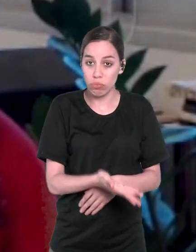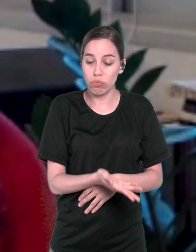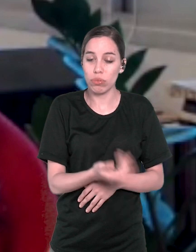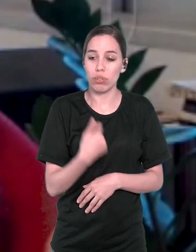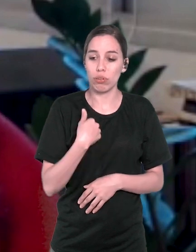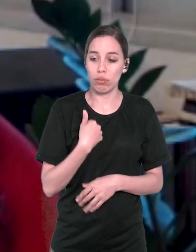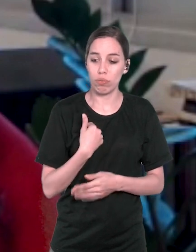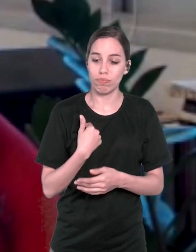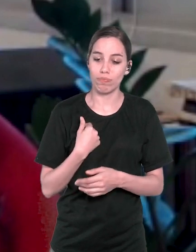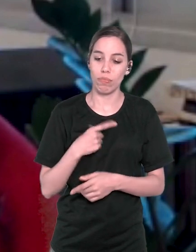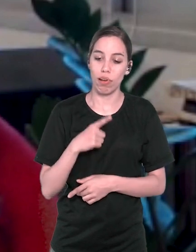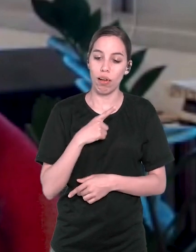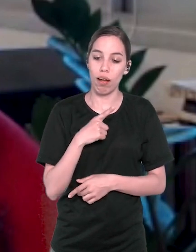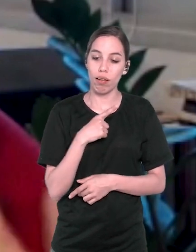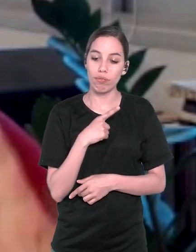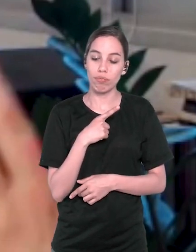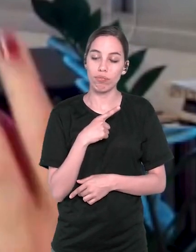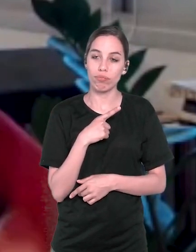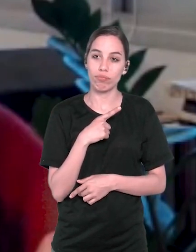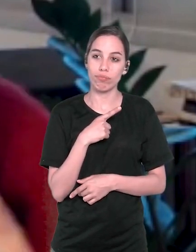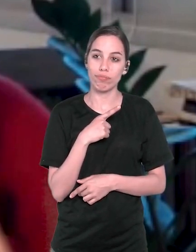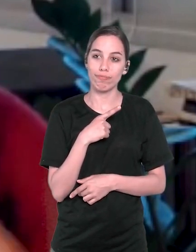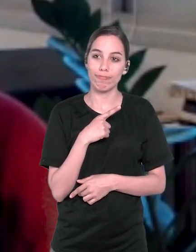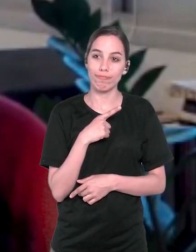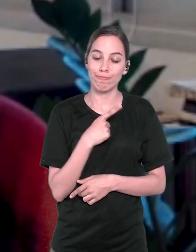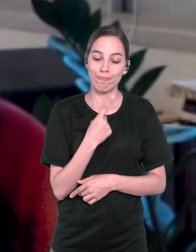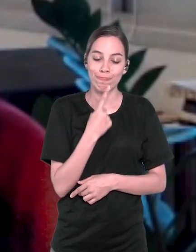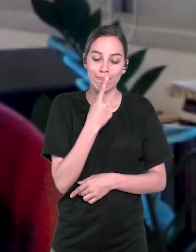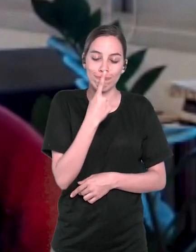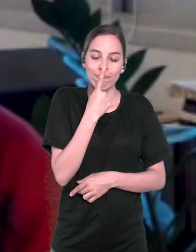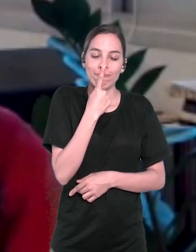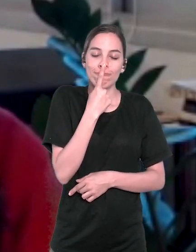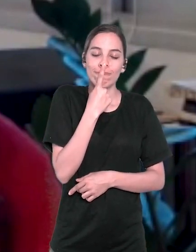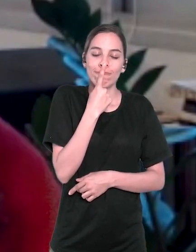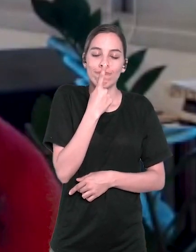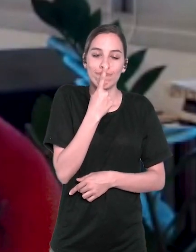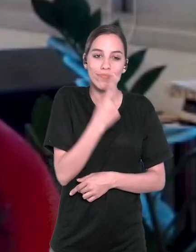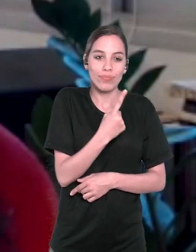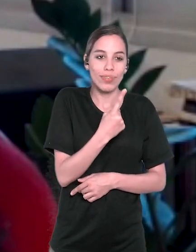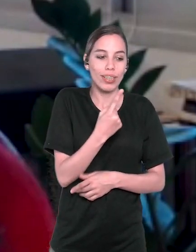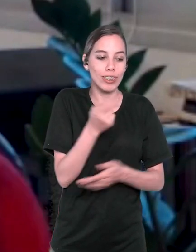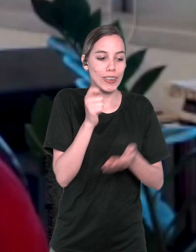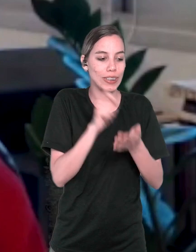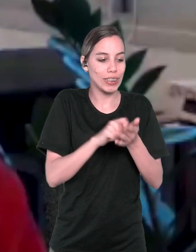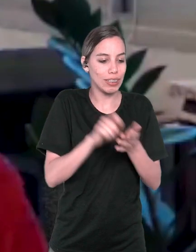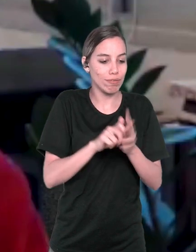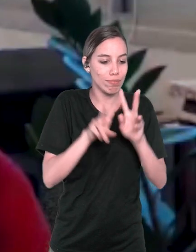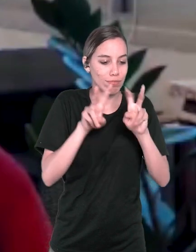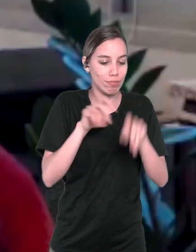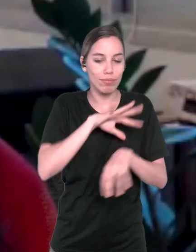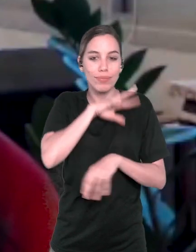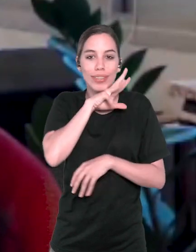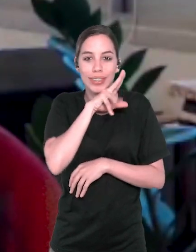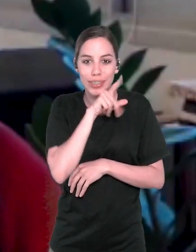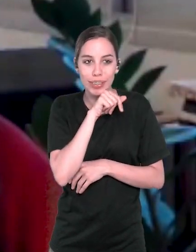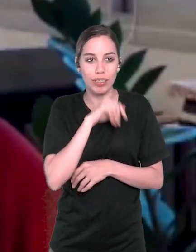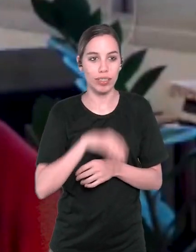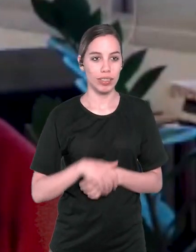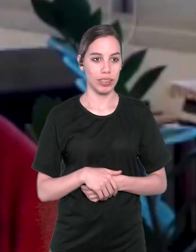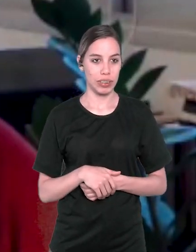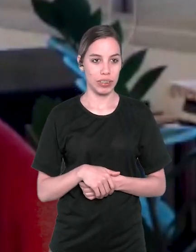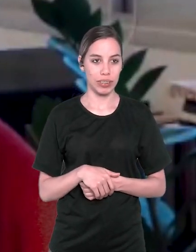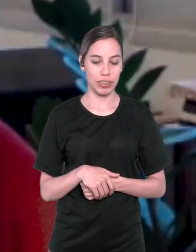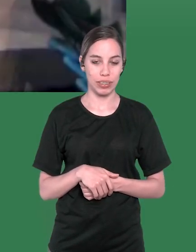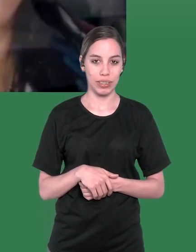surgisse essa esse meu fascínio, né, pelo Esse reino afeto também, dos né? Que a gente, quando